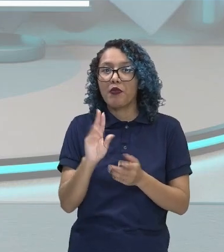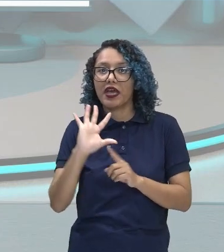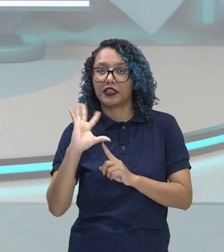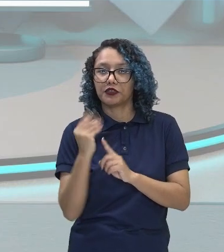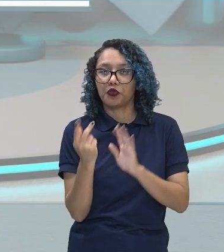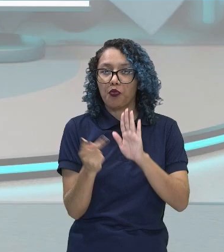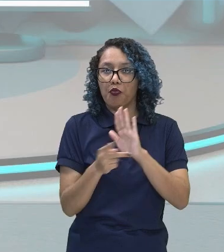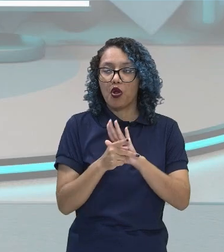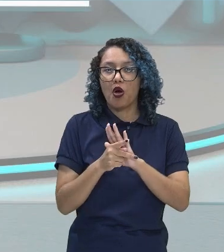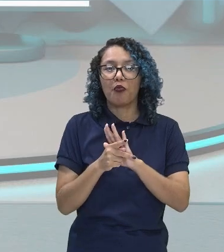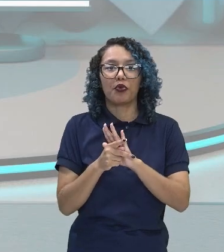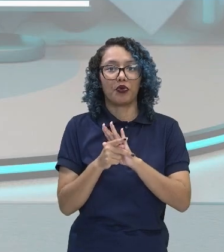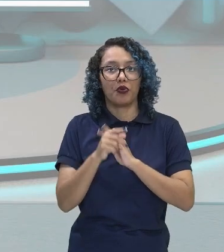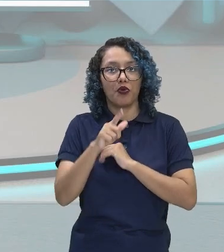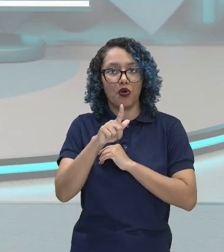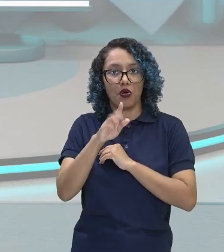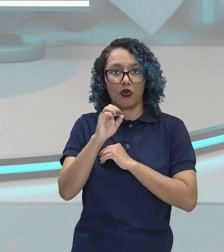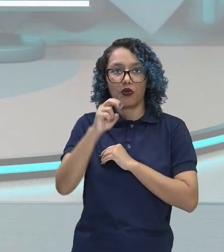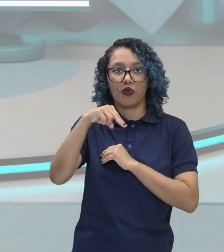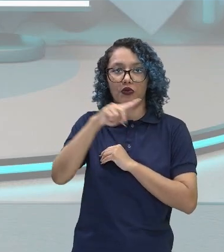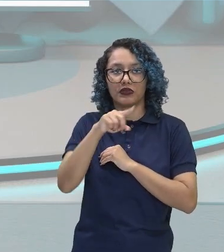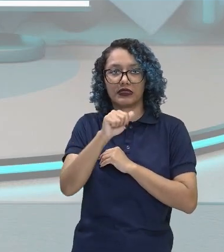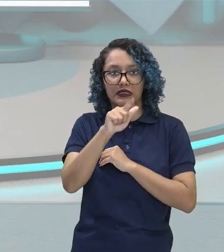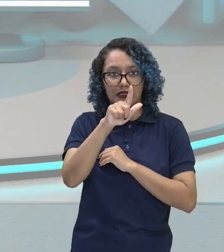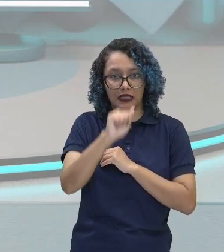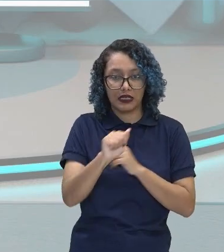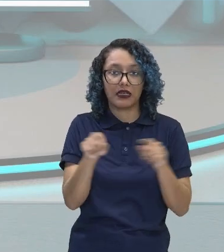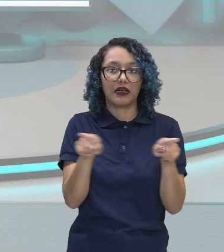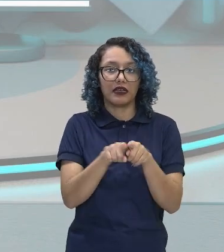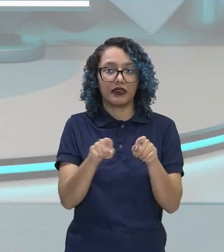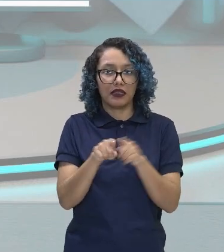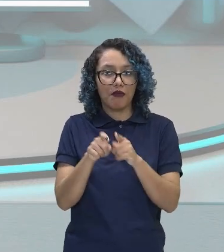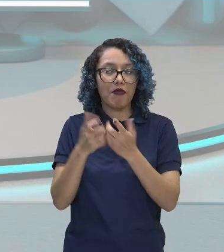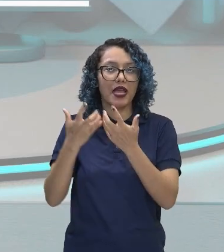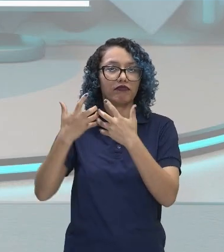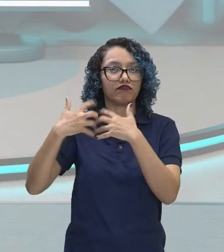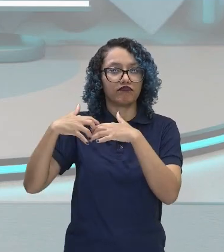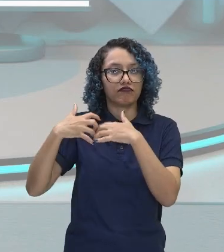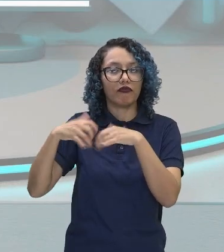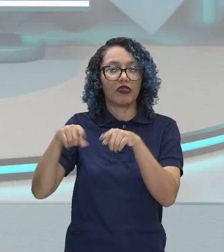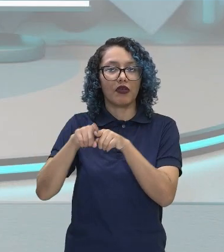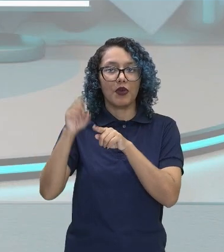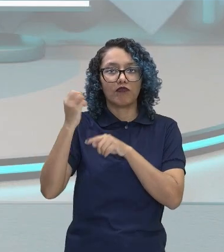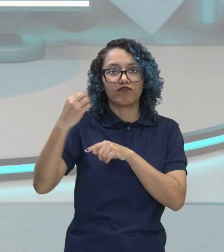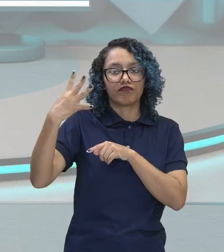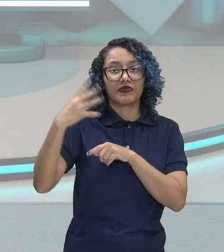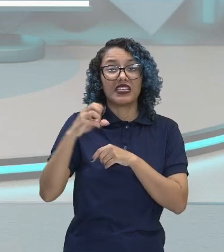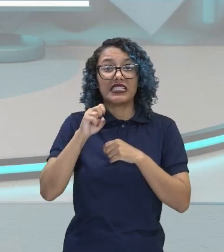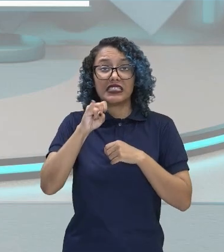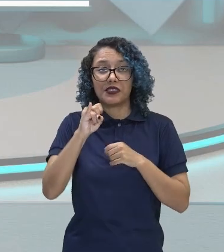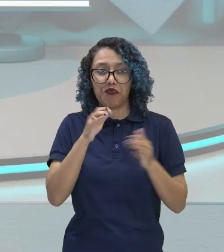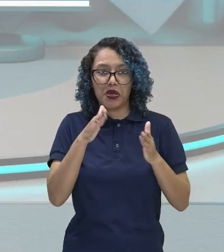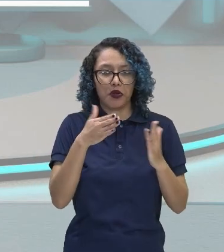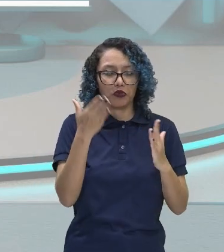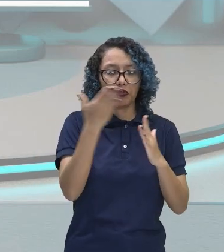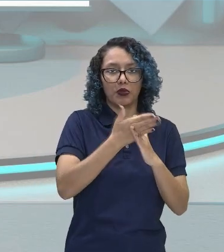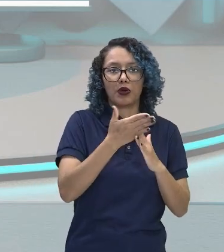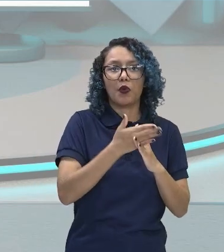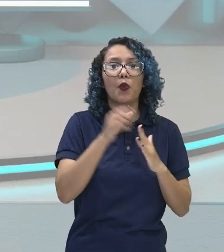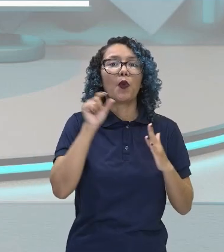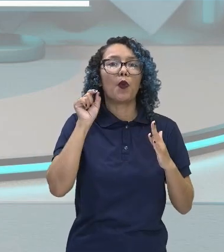o racionalismo e o iluminismo. Se lá no Barroco ainda havia